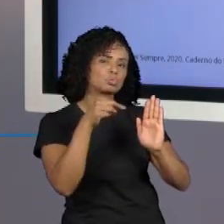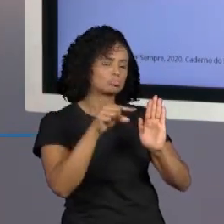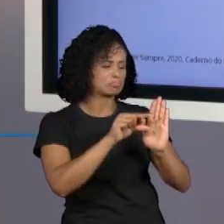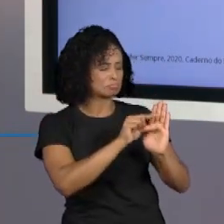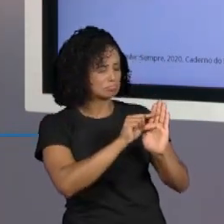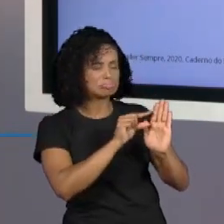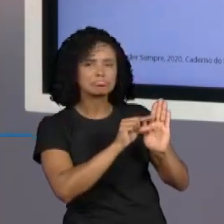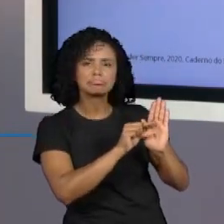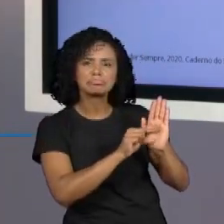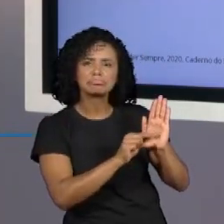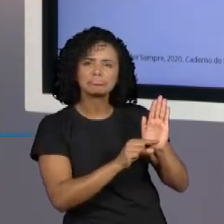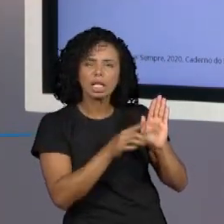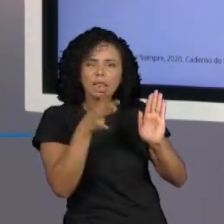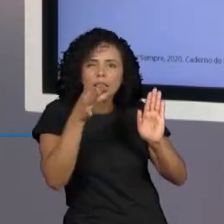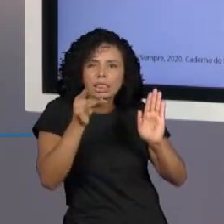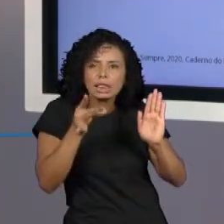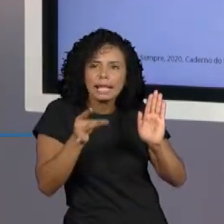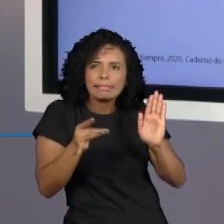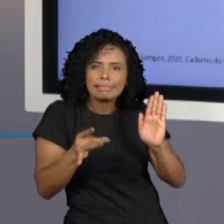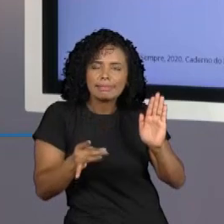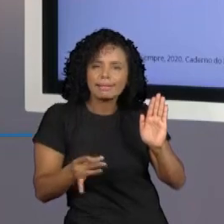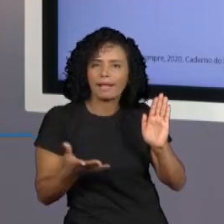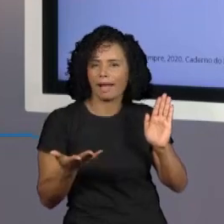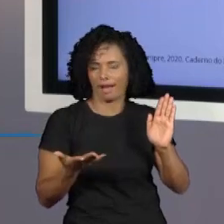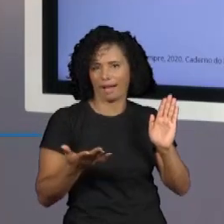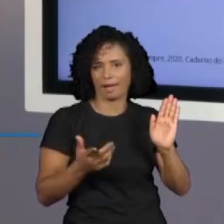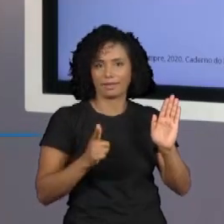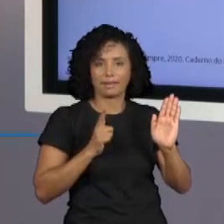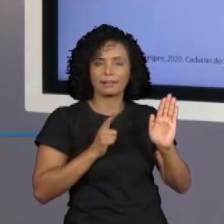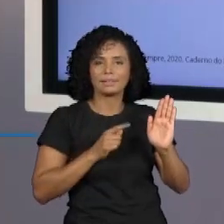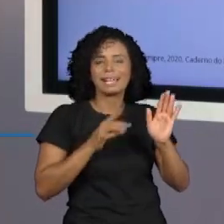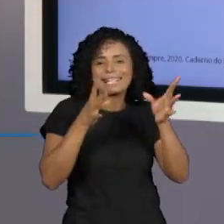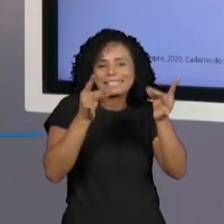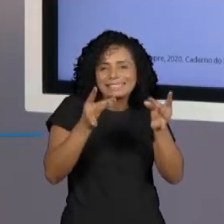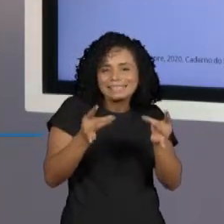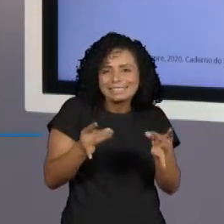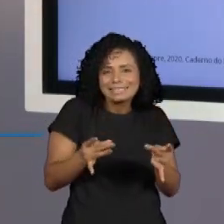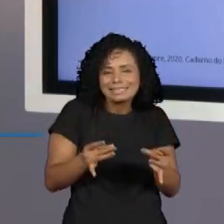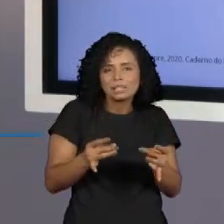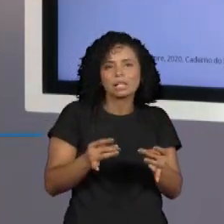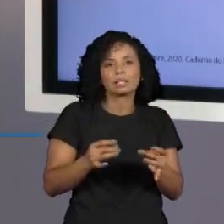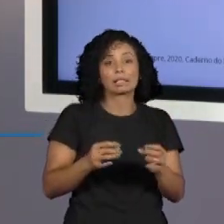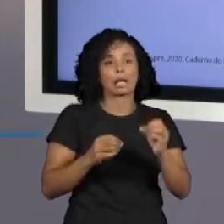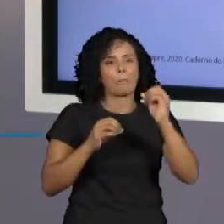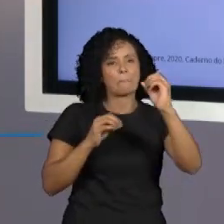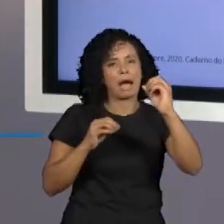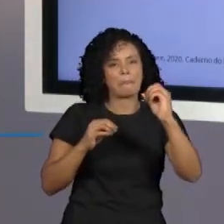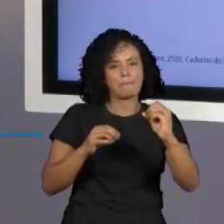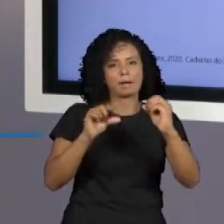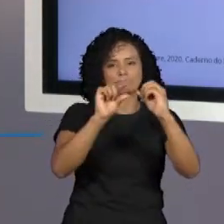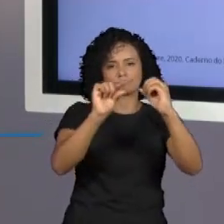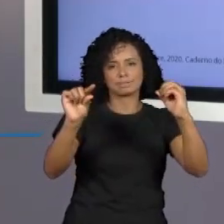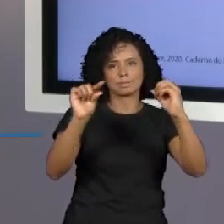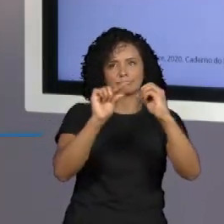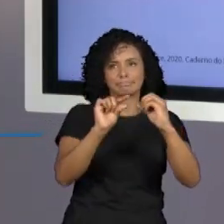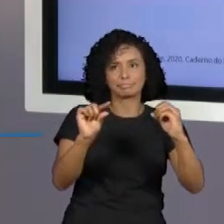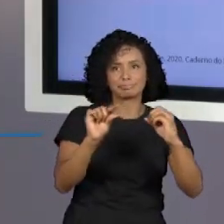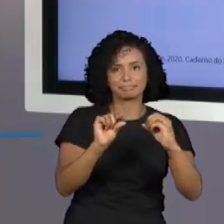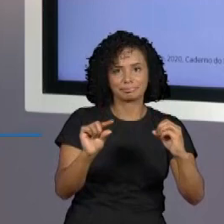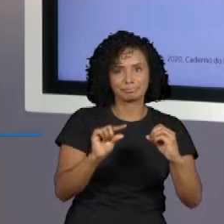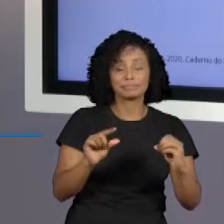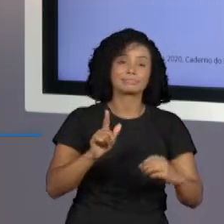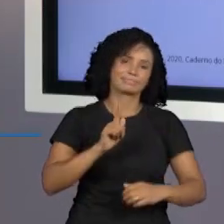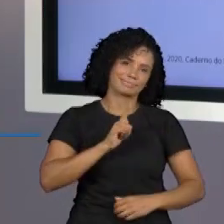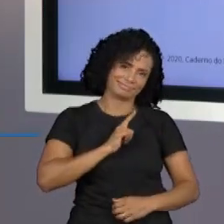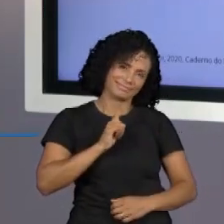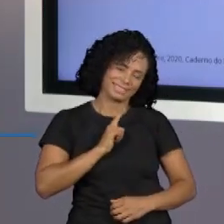instruções bem objetivas, separadas até por tópicos ou passo a passo. E aí eu te pergunto, tem outros